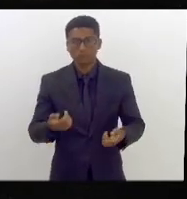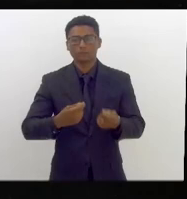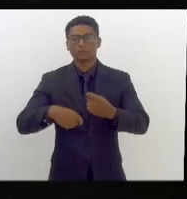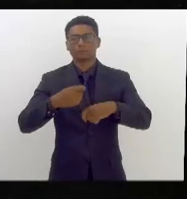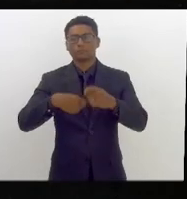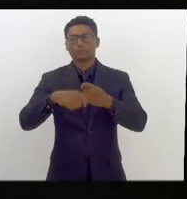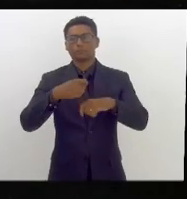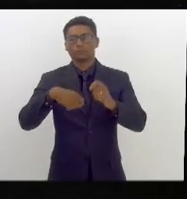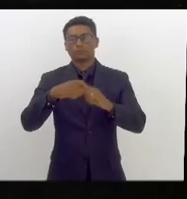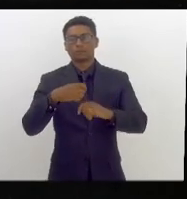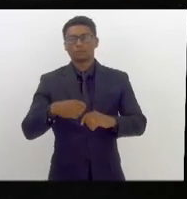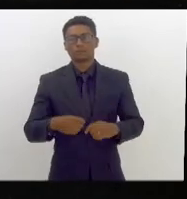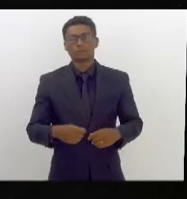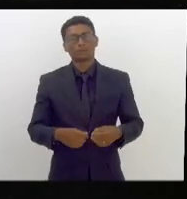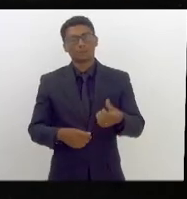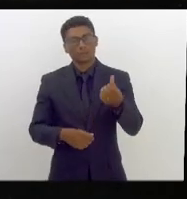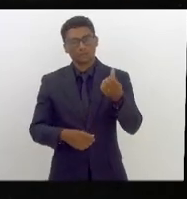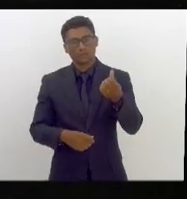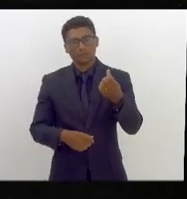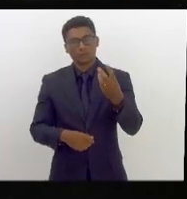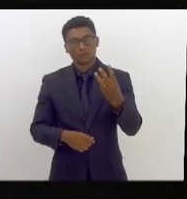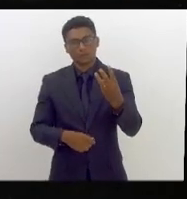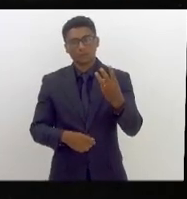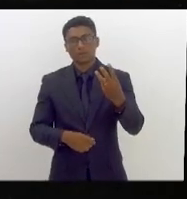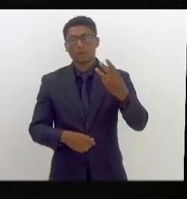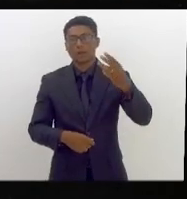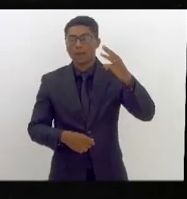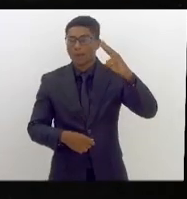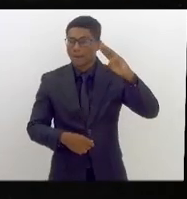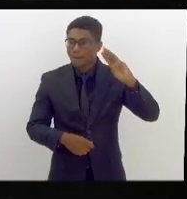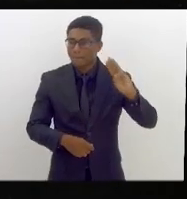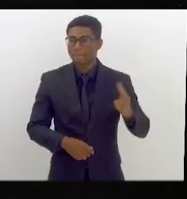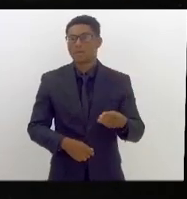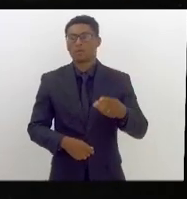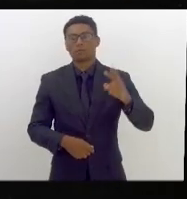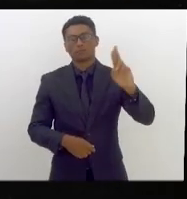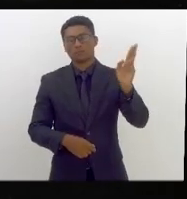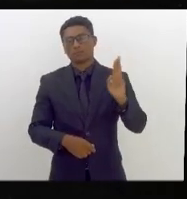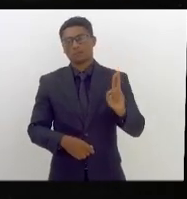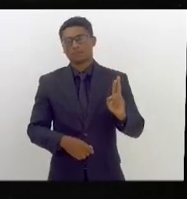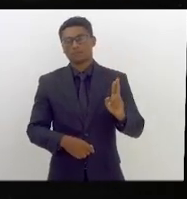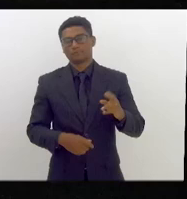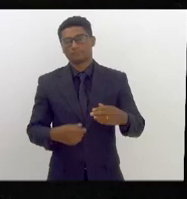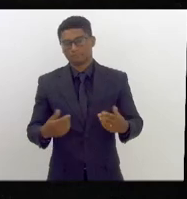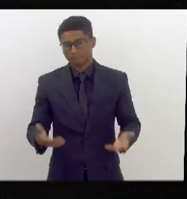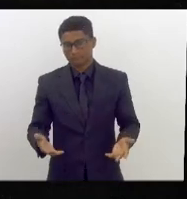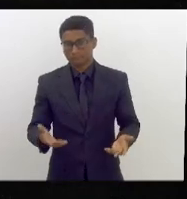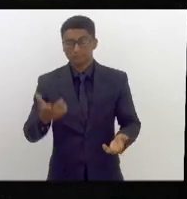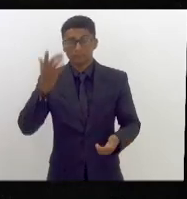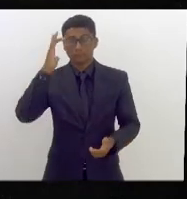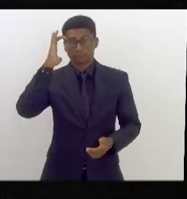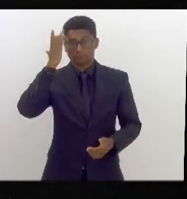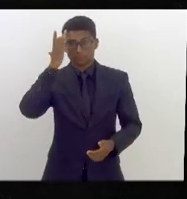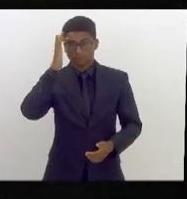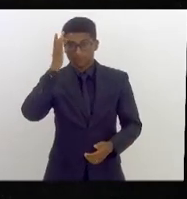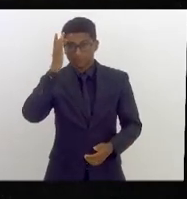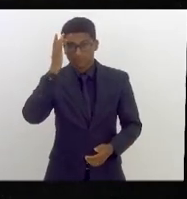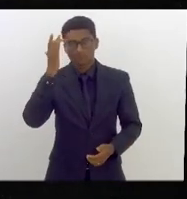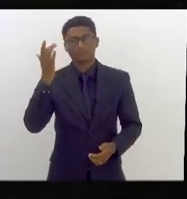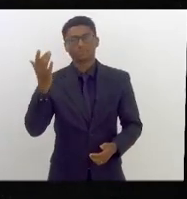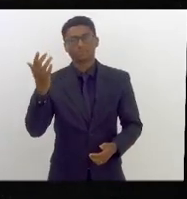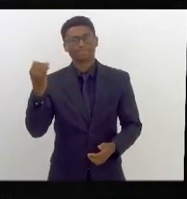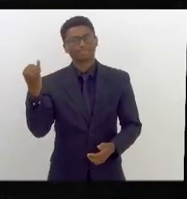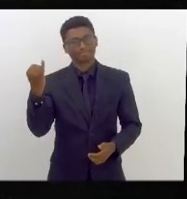de 63 milhões de reais. Né? Então, acho que é importante e